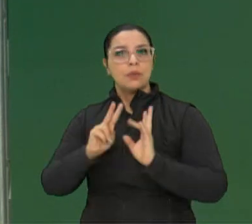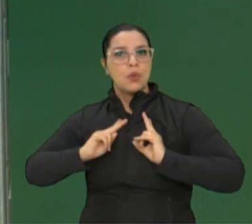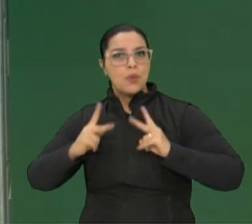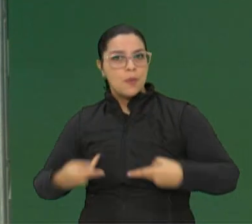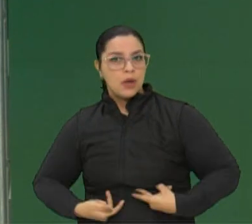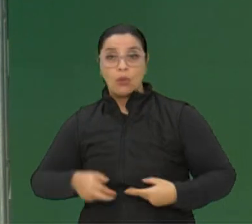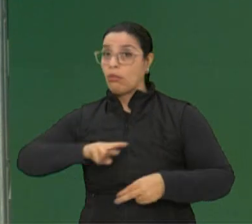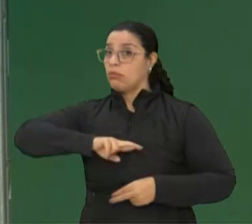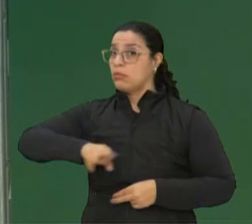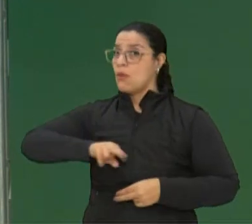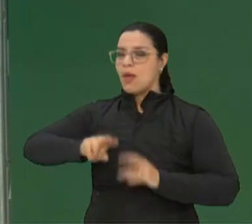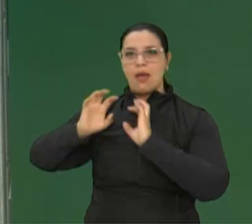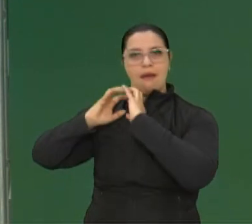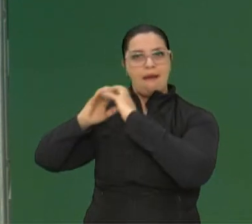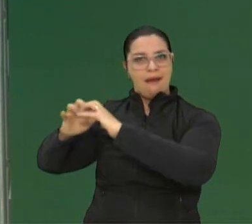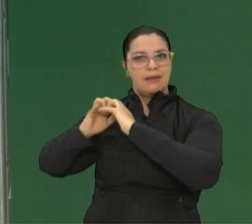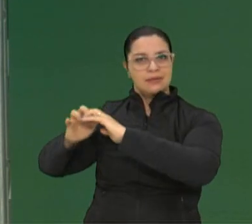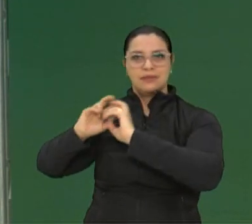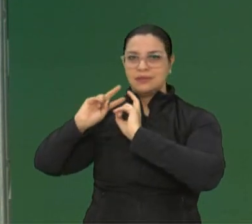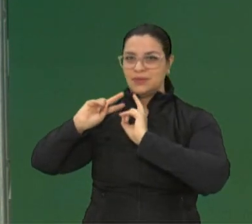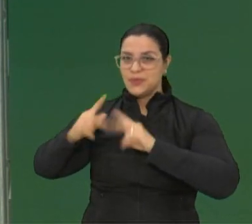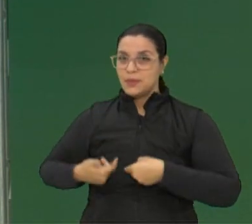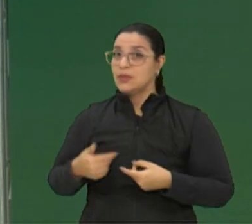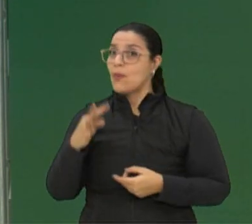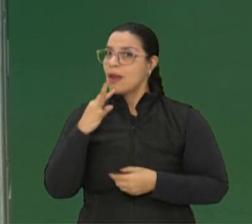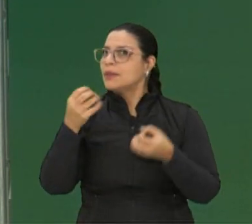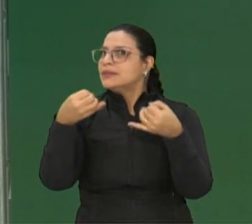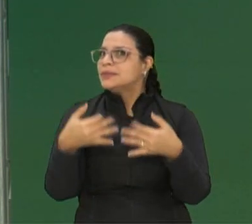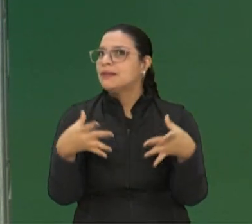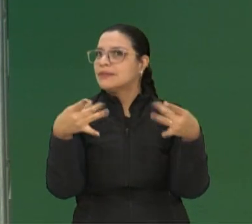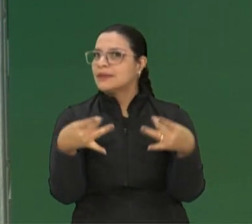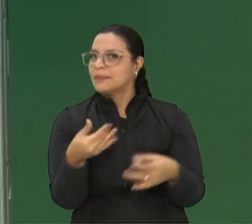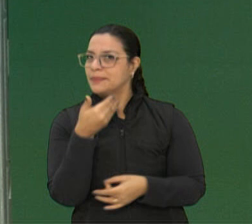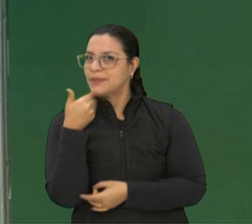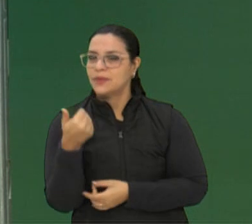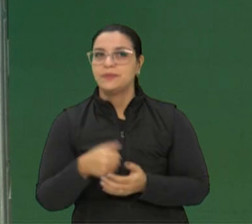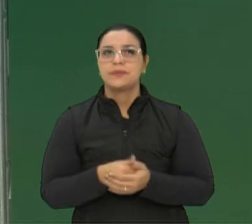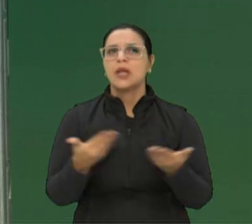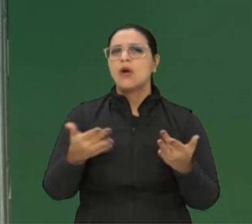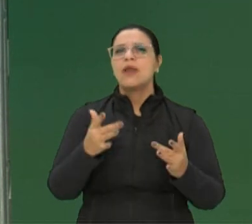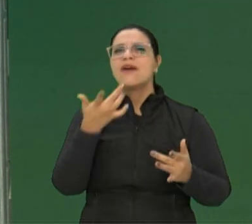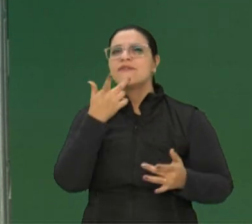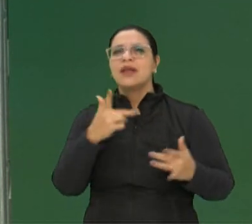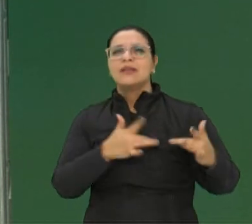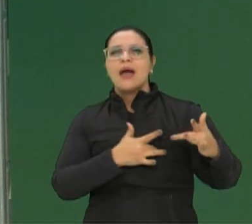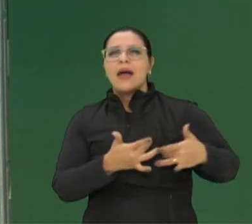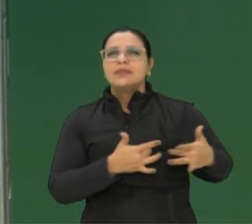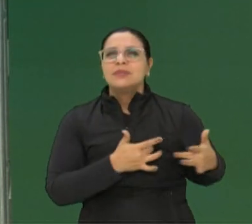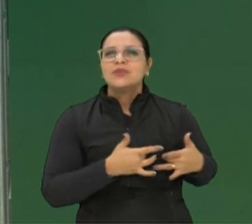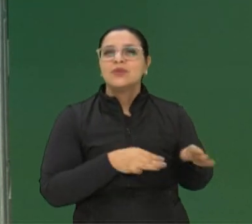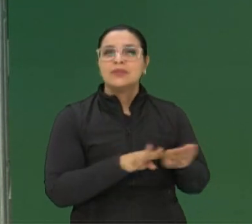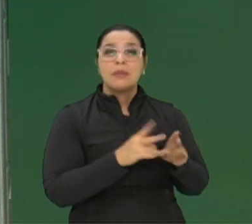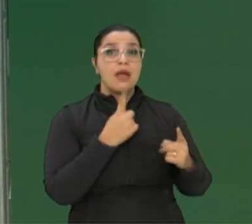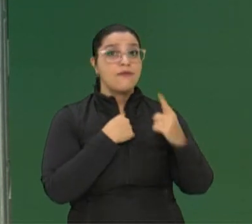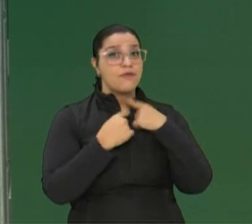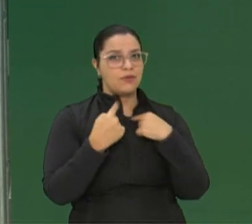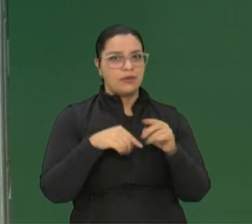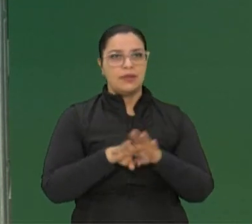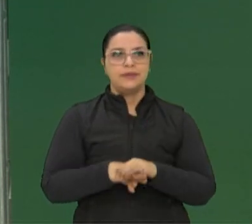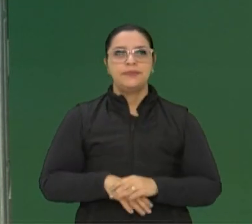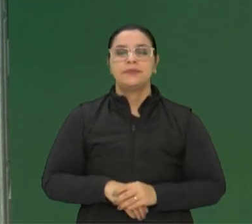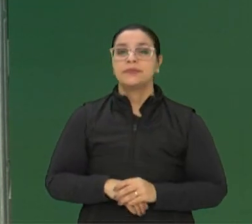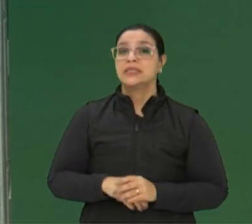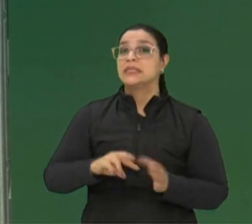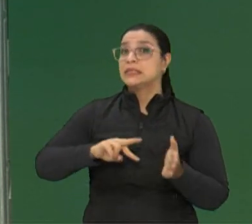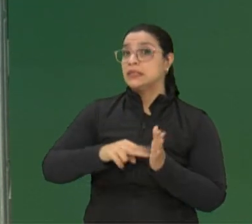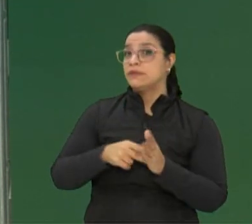não na razão humana. Isso é bem legal a gente explicar um pouquinho melhor aí, tá? Então, as paixões e a vontade do Hume, tá? O Hume vai